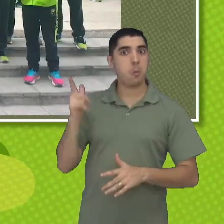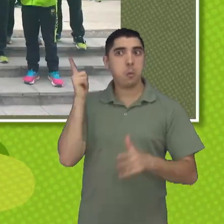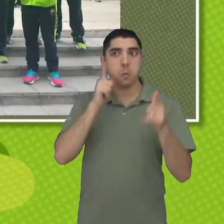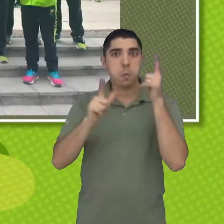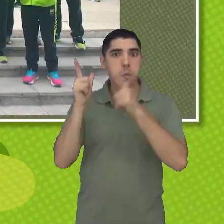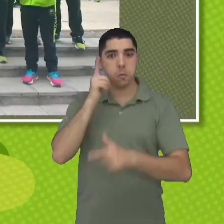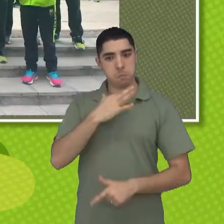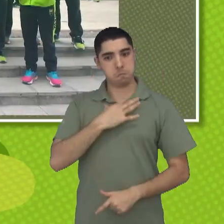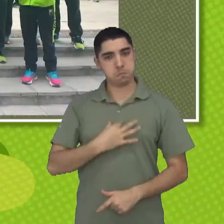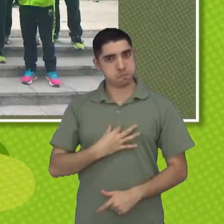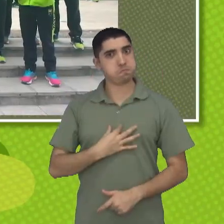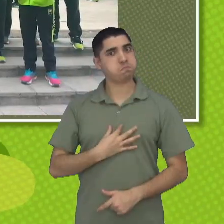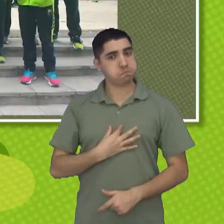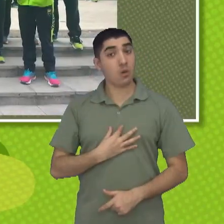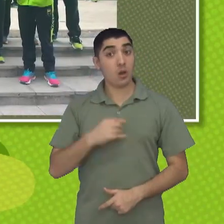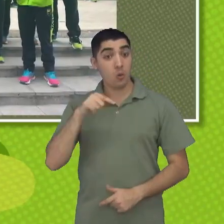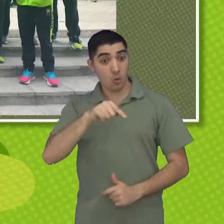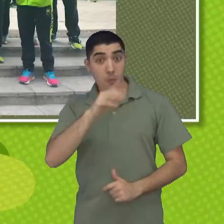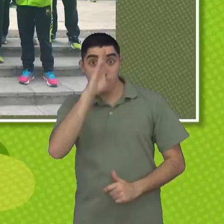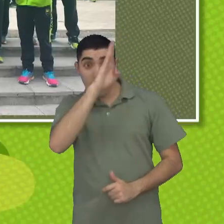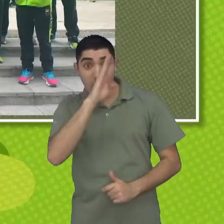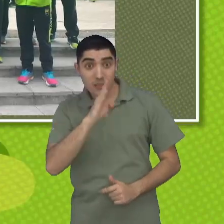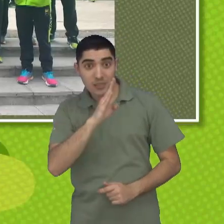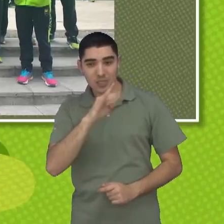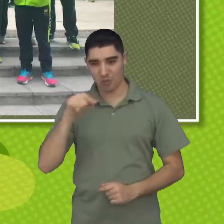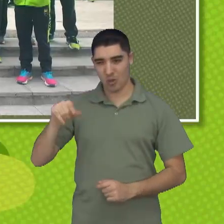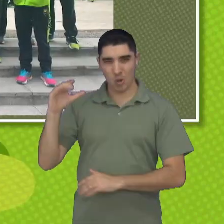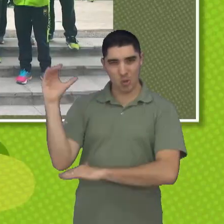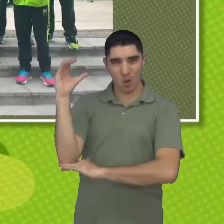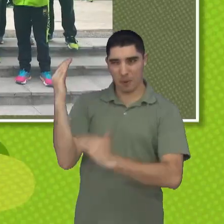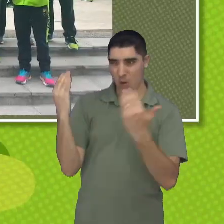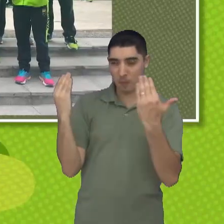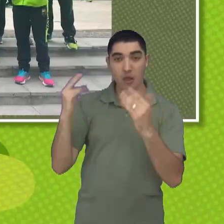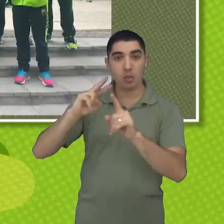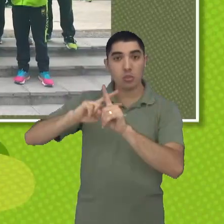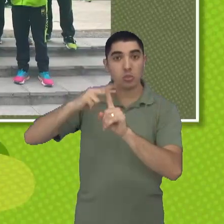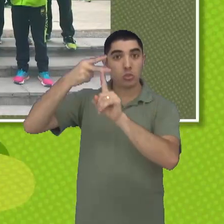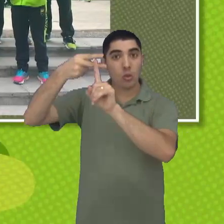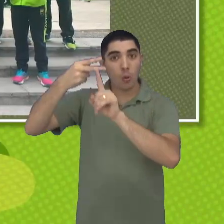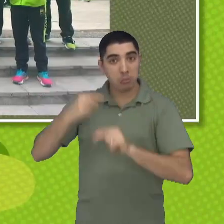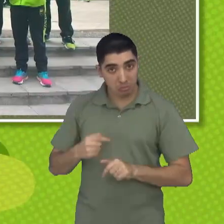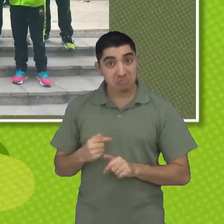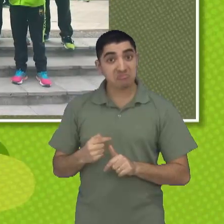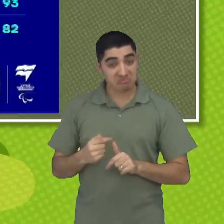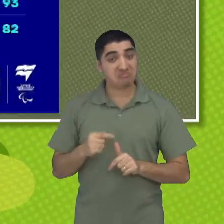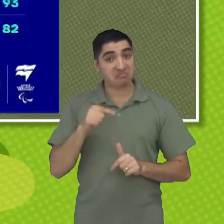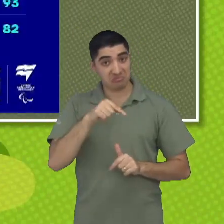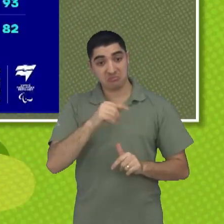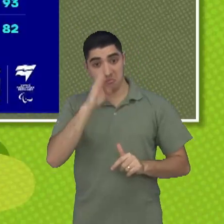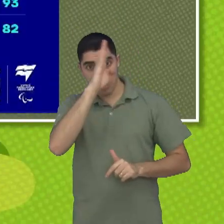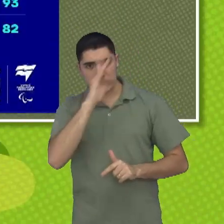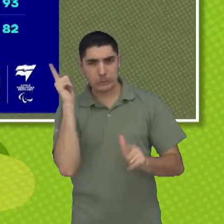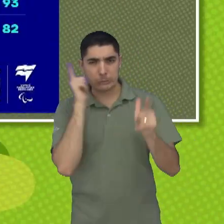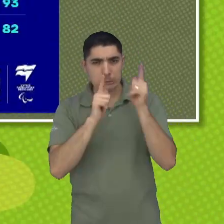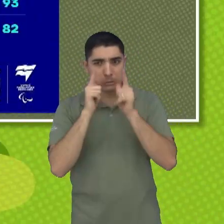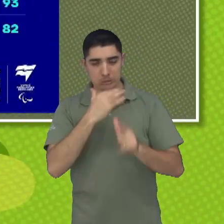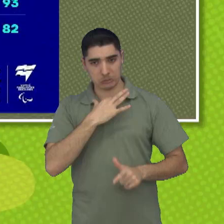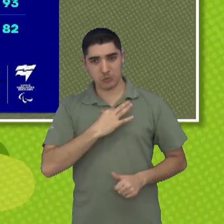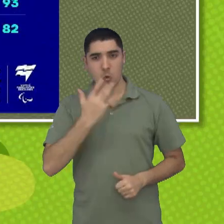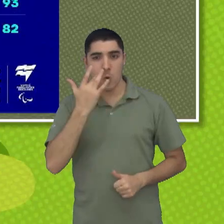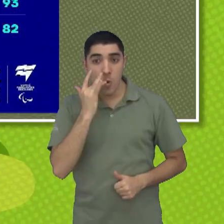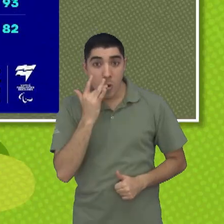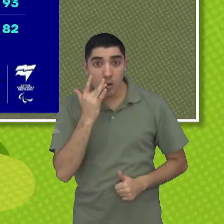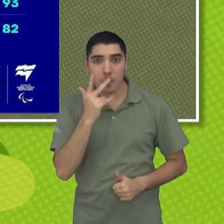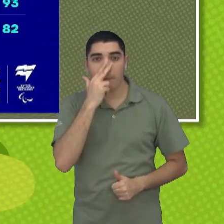de medalhas o Brasil tem o dobro da Colômbia, que está na segunda posição, e se for levar em consideração as medalhas de ouro, tem 4 vezes